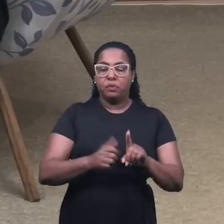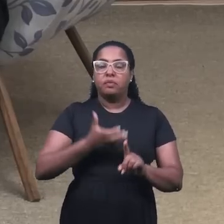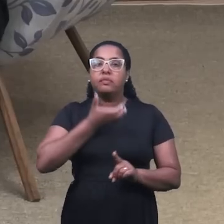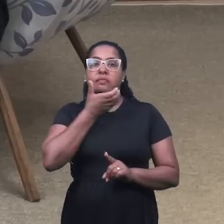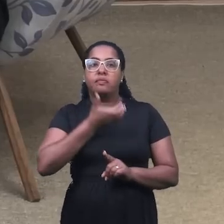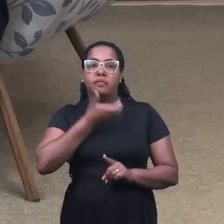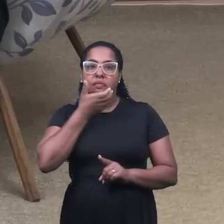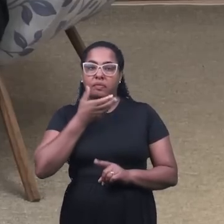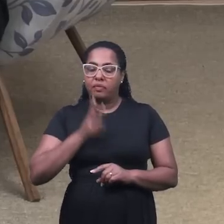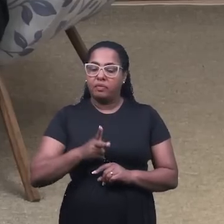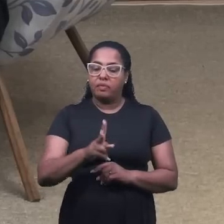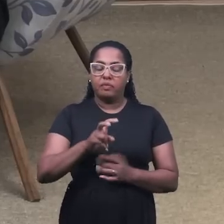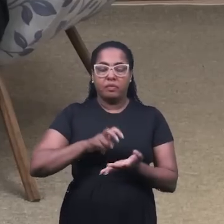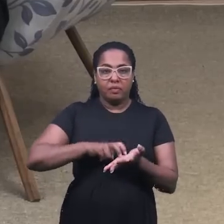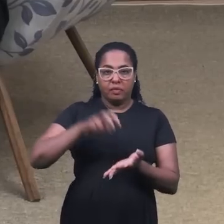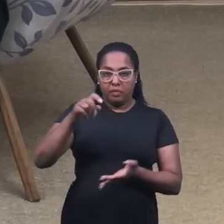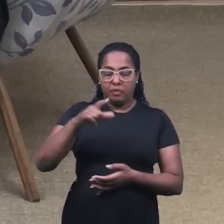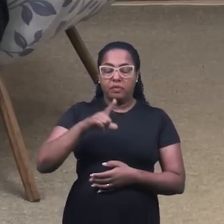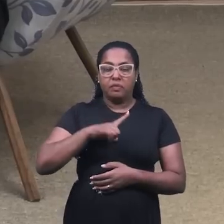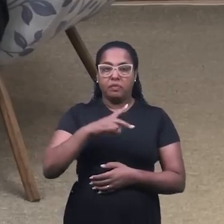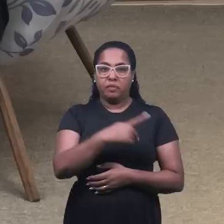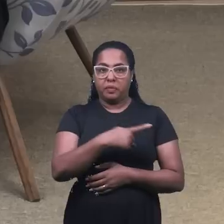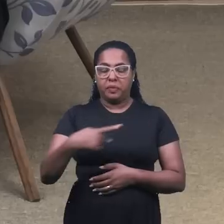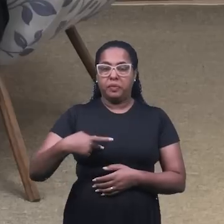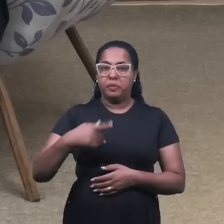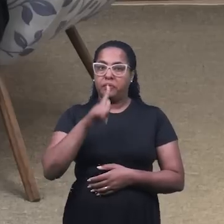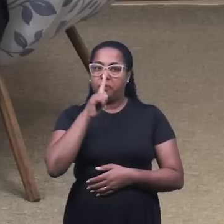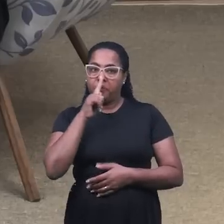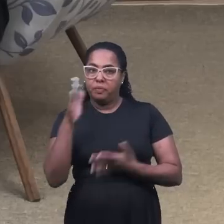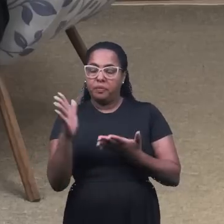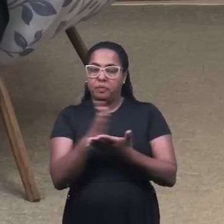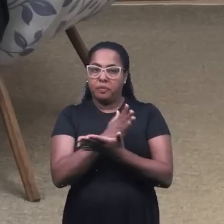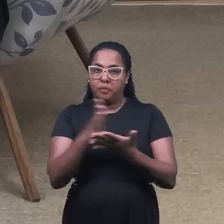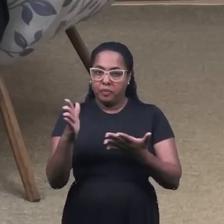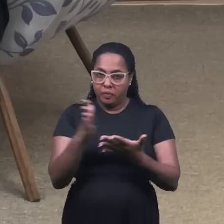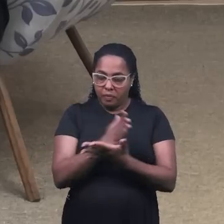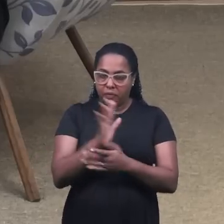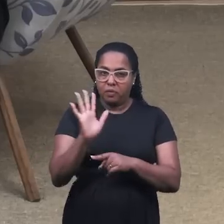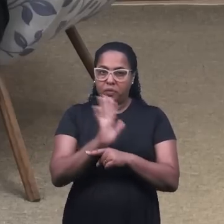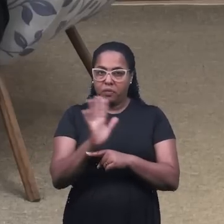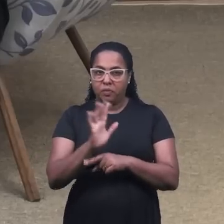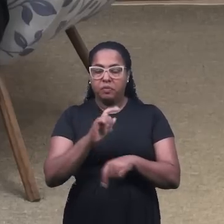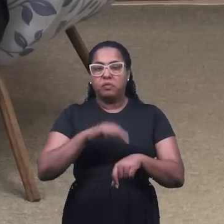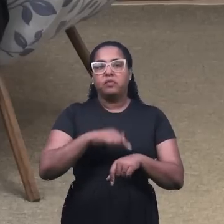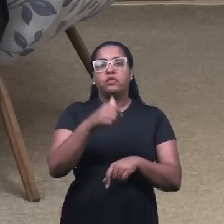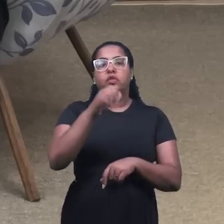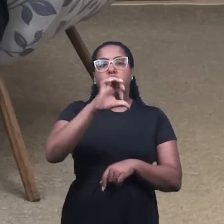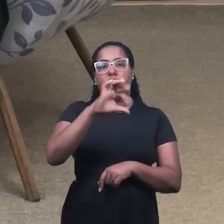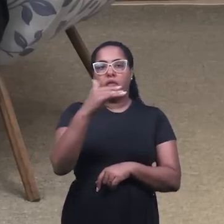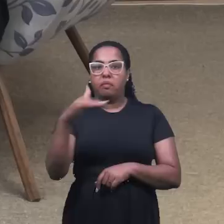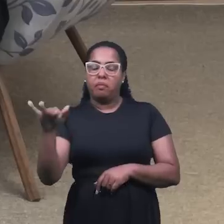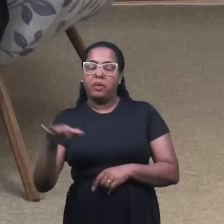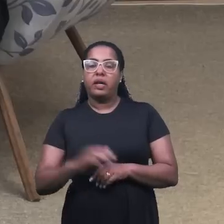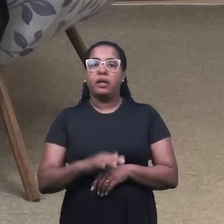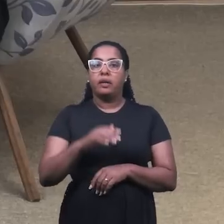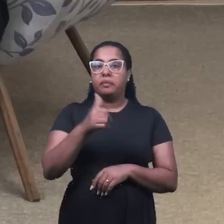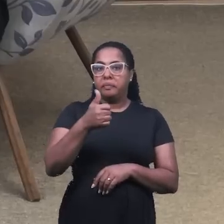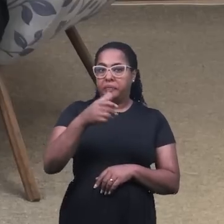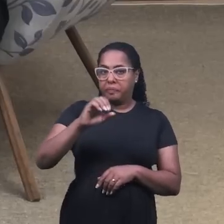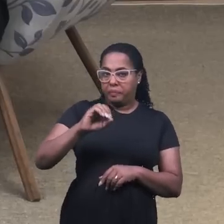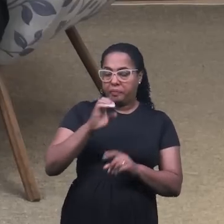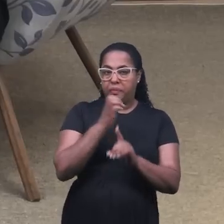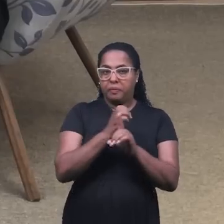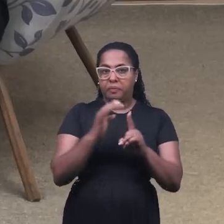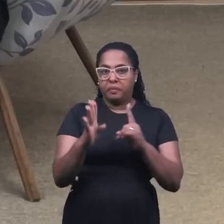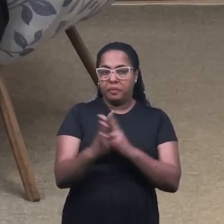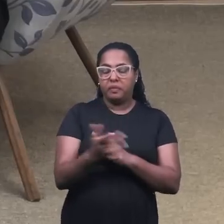parte da manhã, tivemos o pastor Gilson apresentando alguns vídeos às 9h30, 10 horas a Escola Bíblica. Ao meio-dia, ele